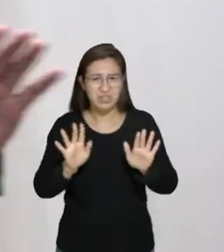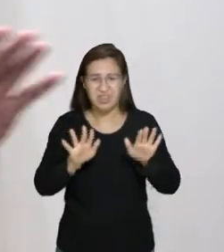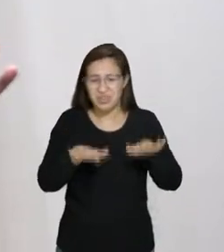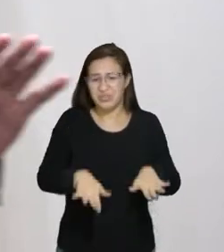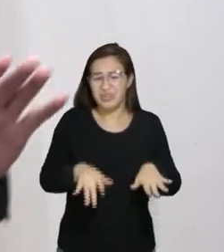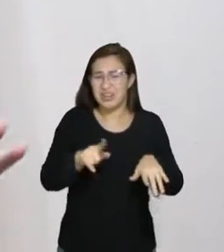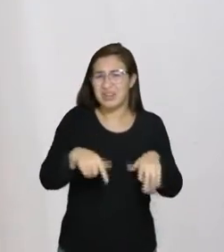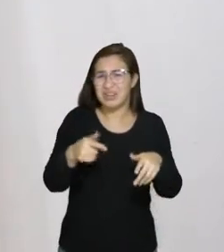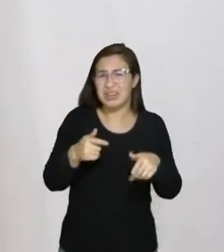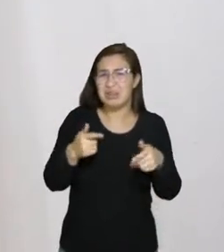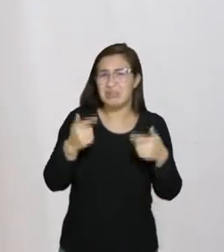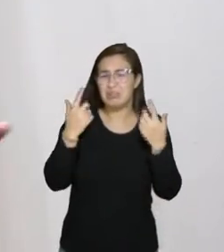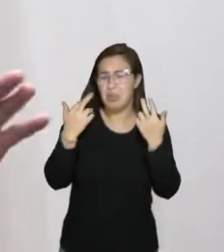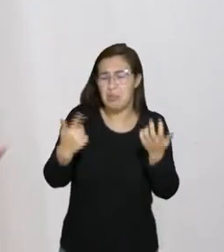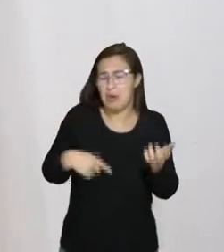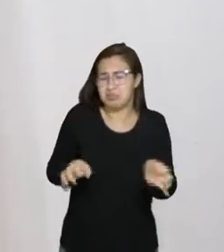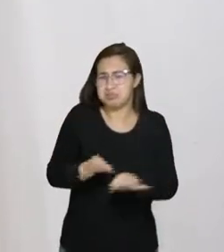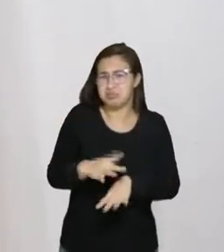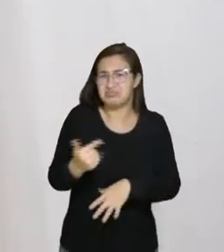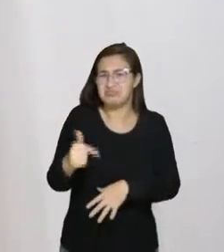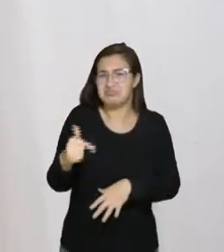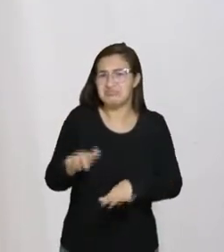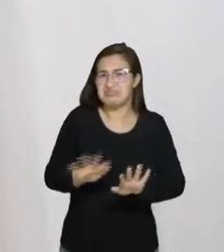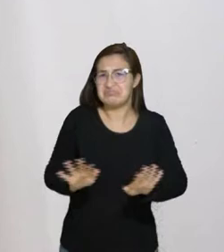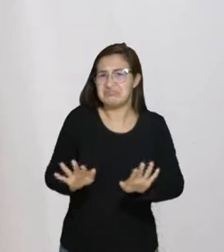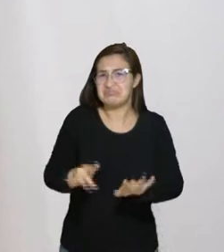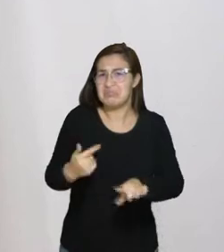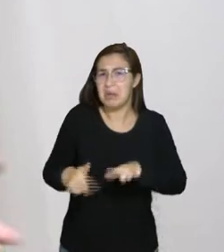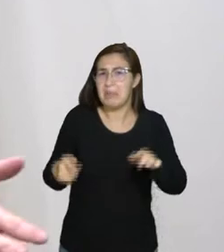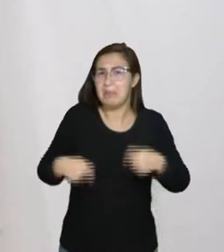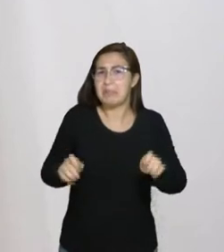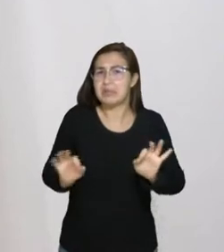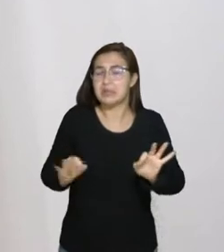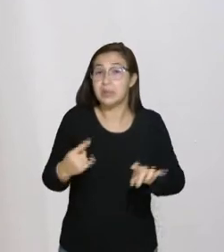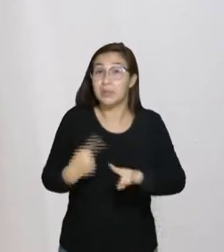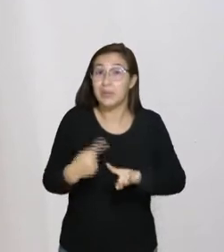e pronto. Não tem. Por quê? Porque não tem lugar.